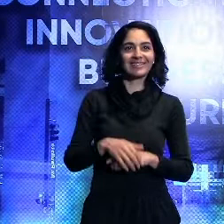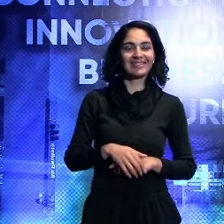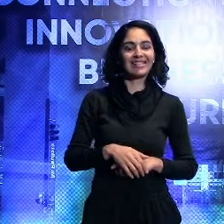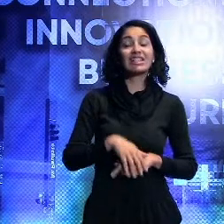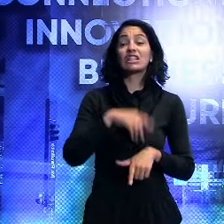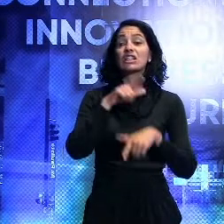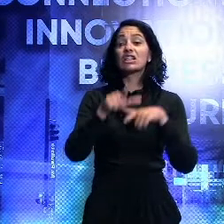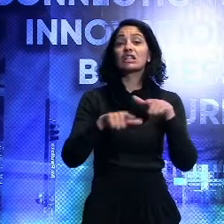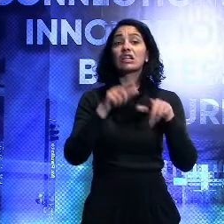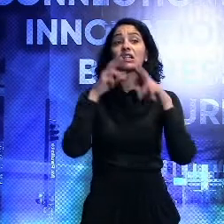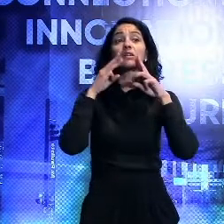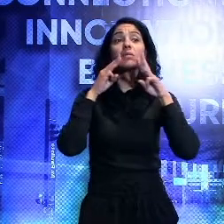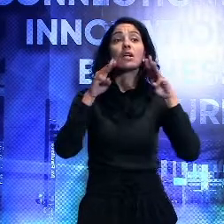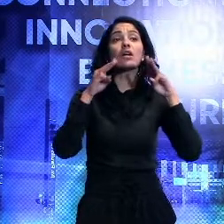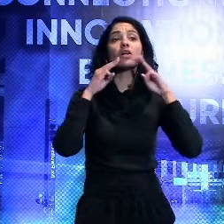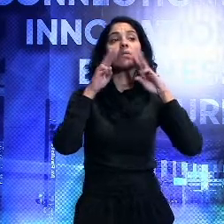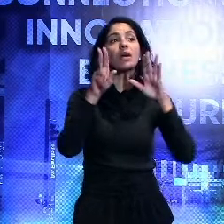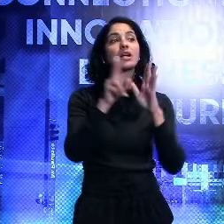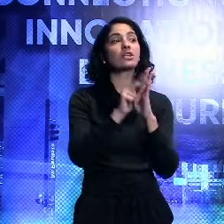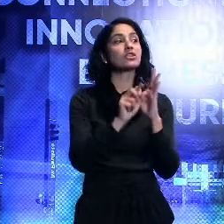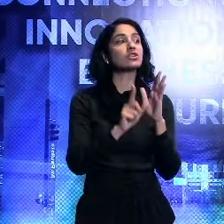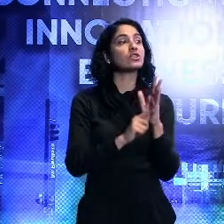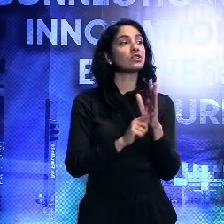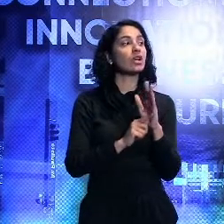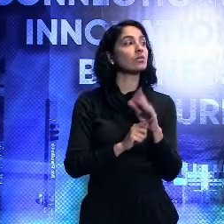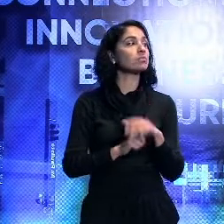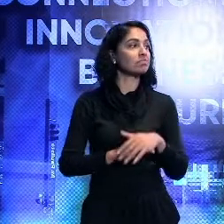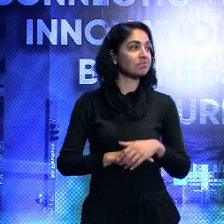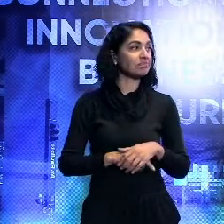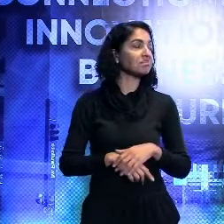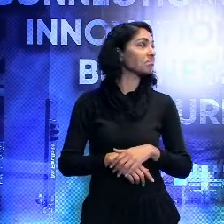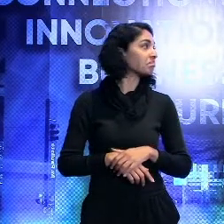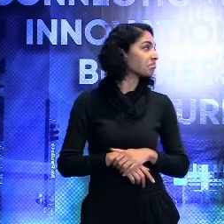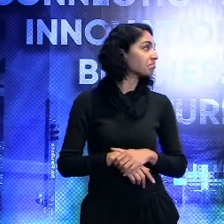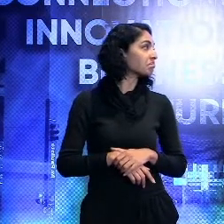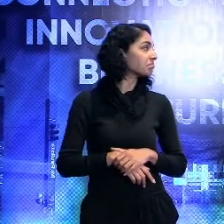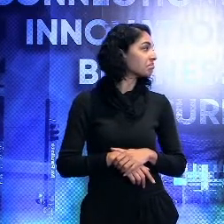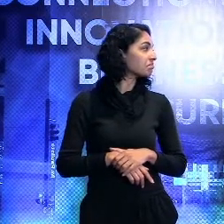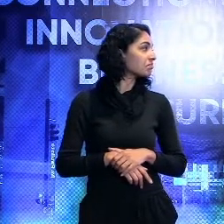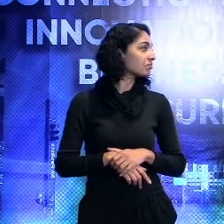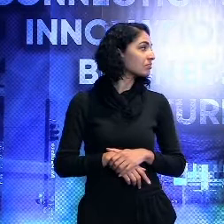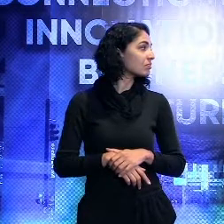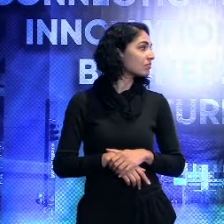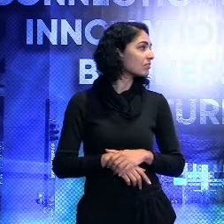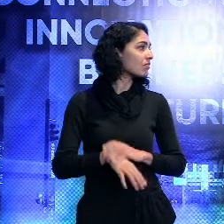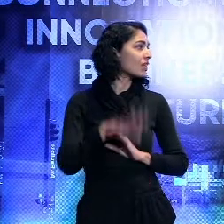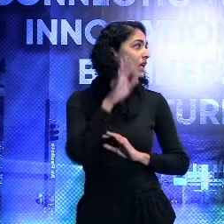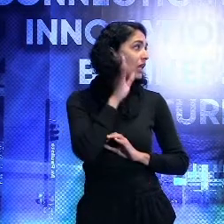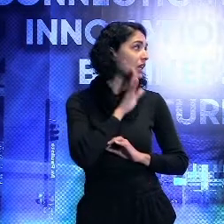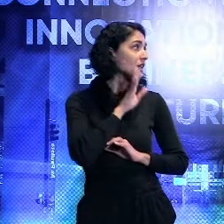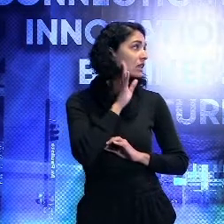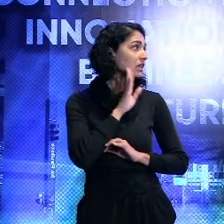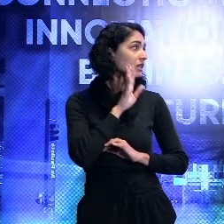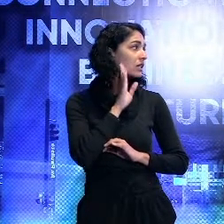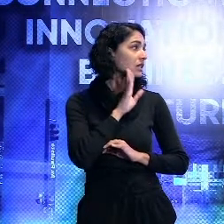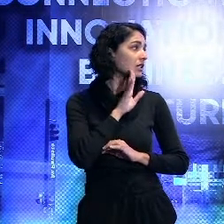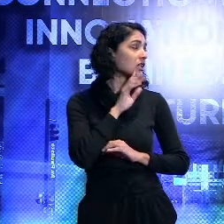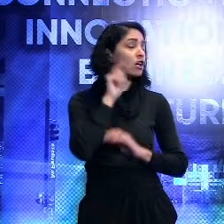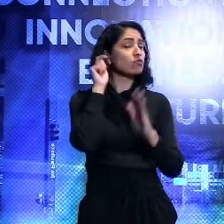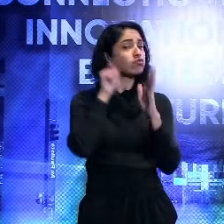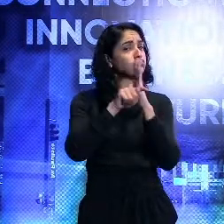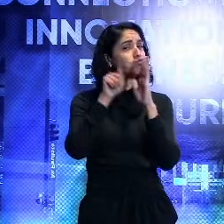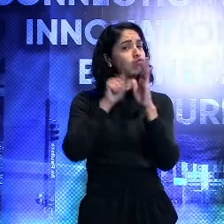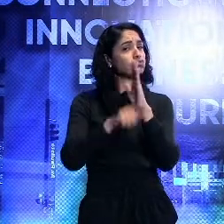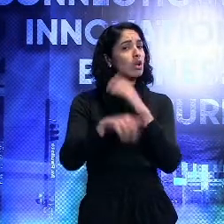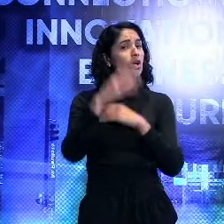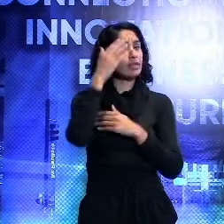marketing digital de alguma forma? Massa. Então, fica legal fazer essas perguntas, porque eu tenho certeza